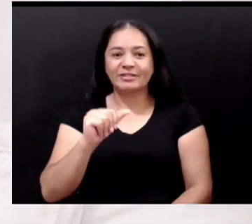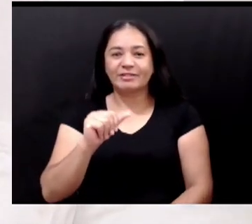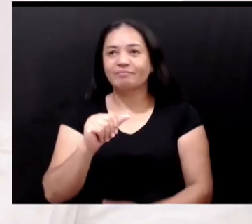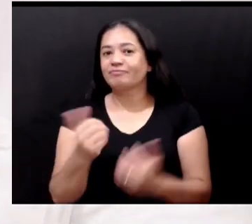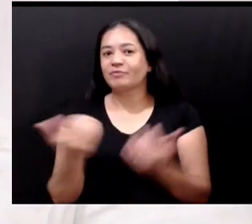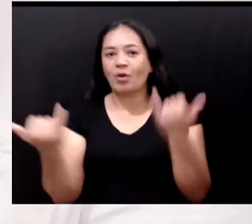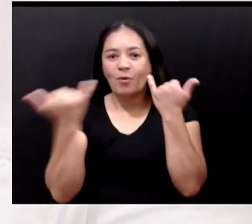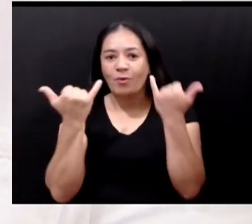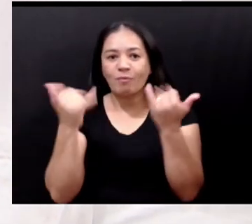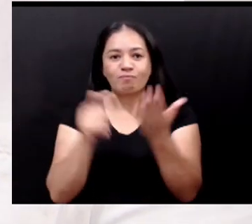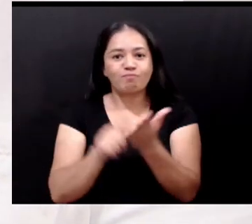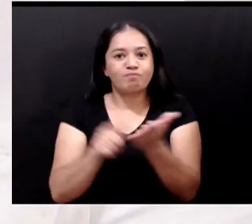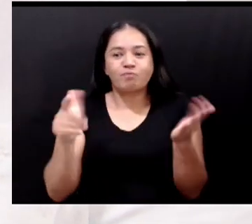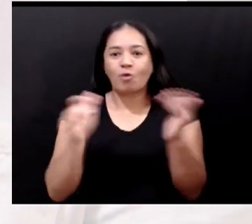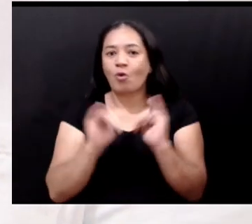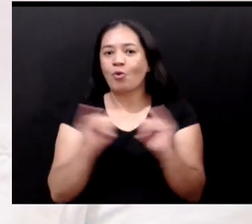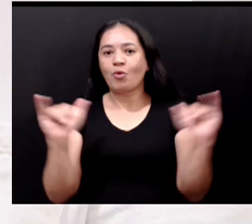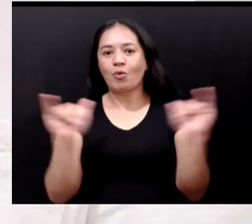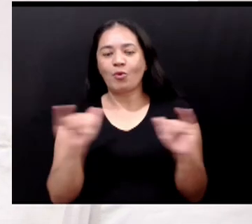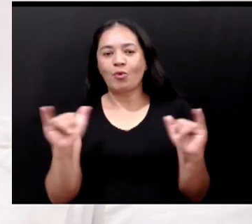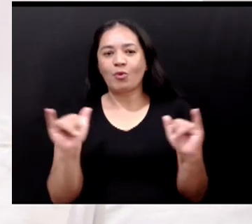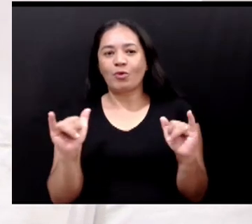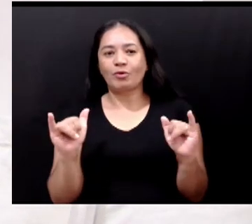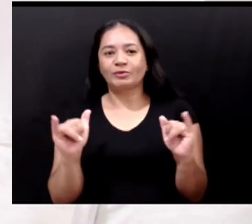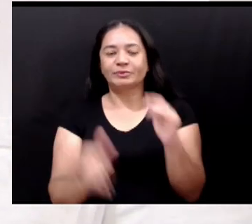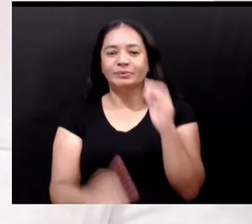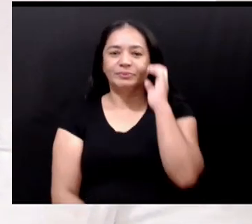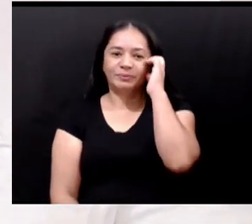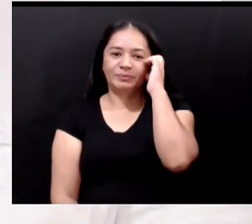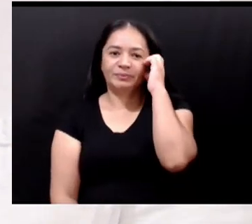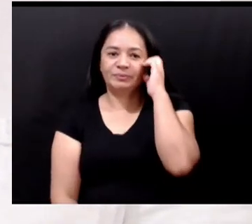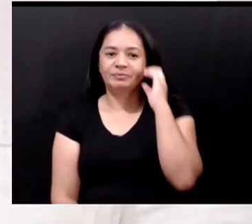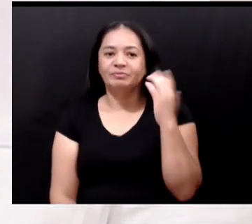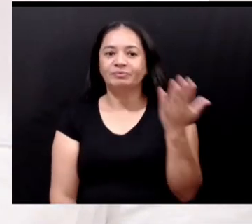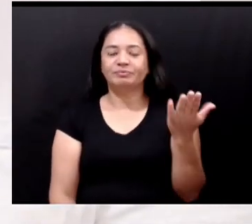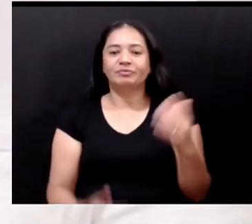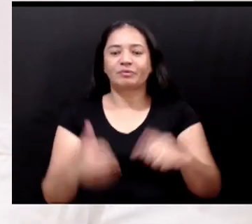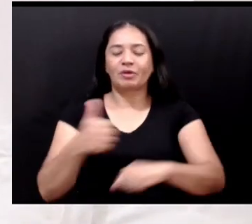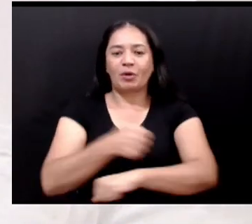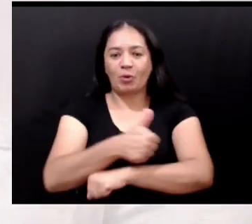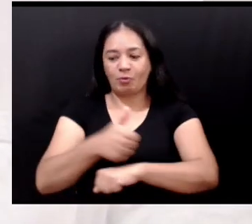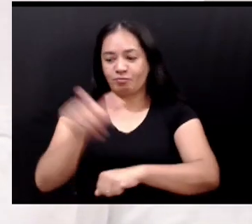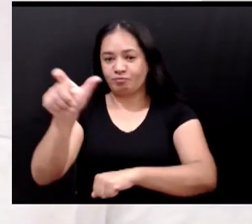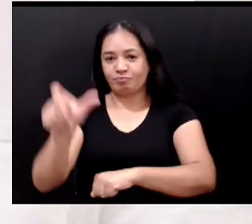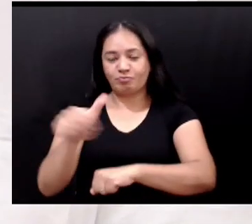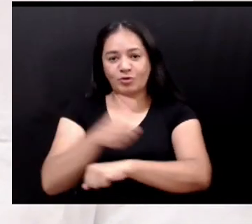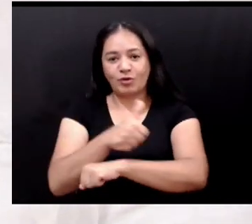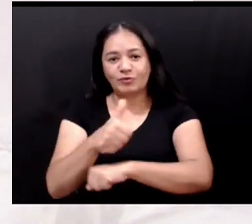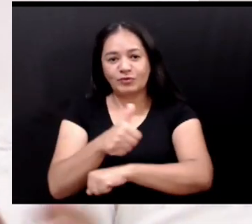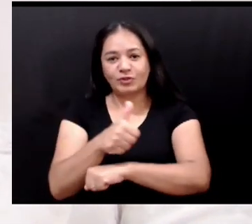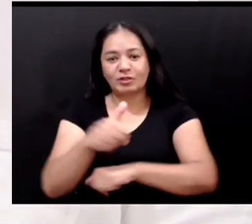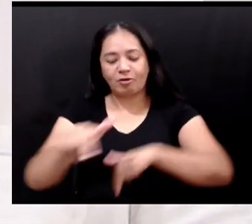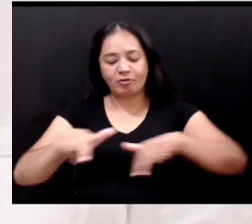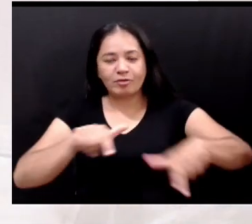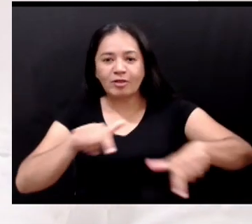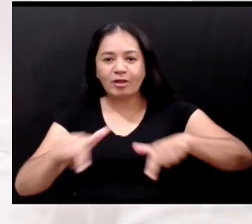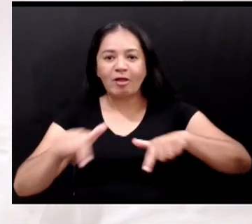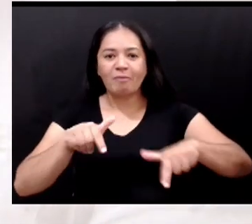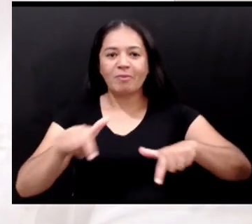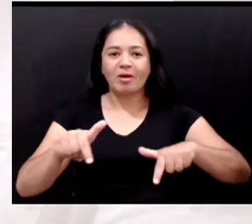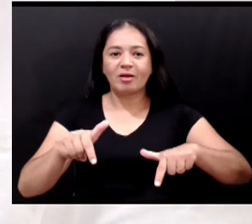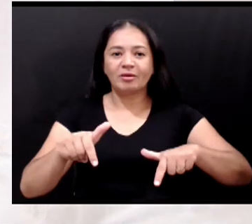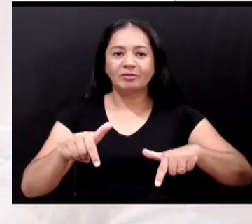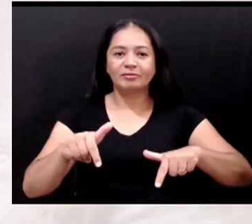um anúncio num jornal que apareceu um profissional oferecendo serviços na Rua São Bento, em São